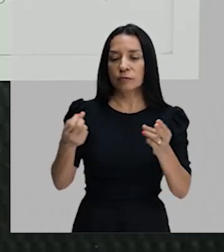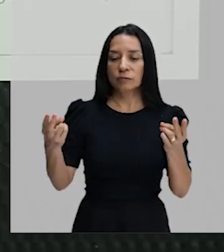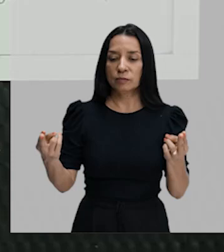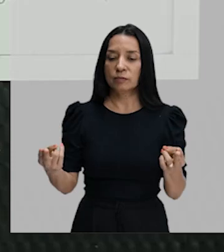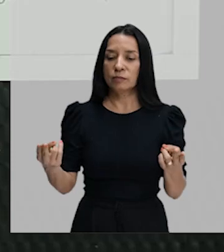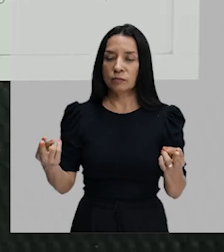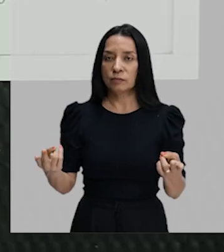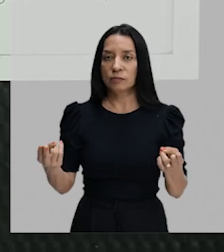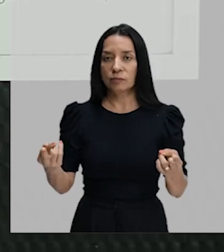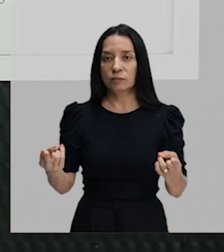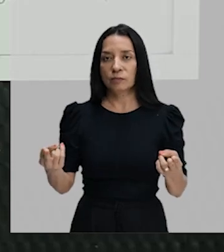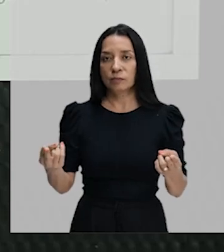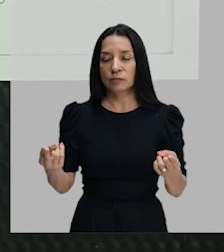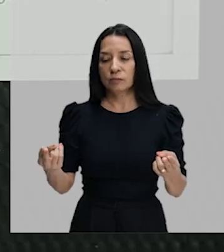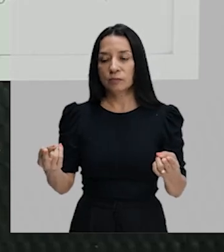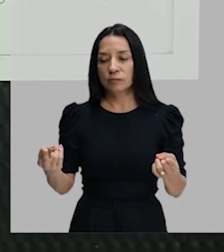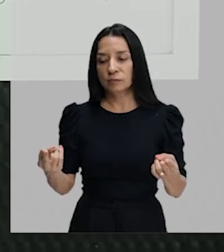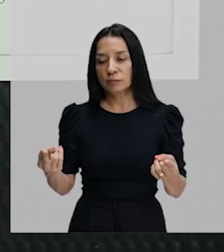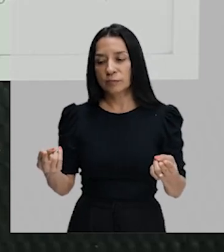e